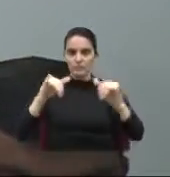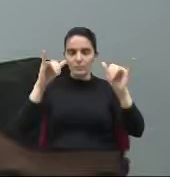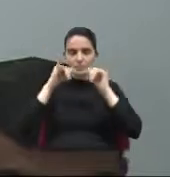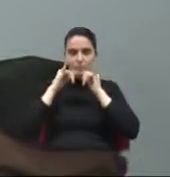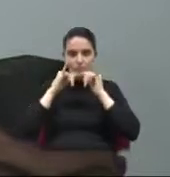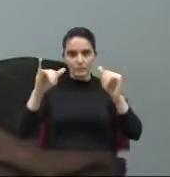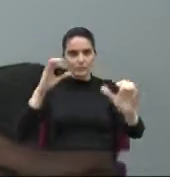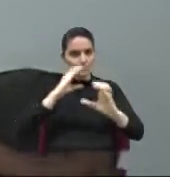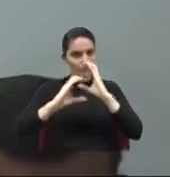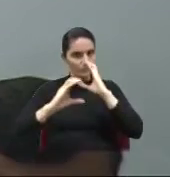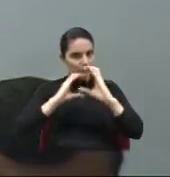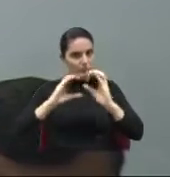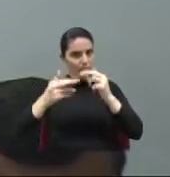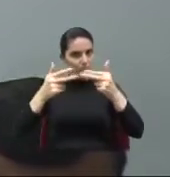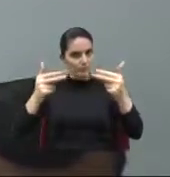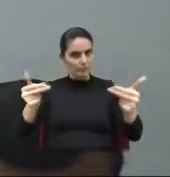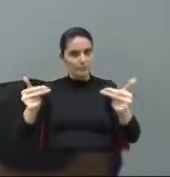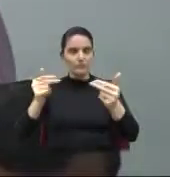comunicação.